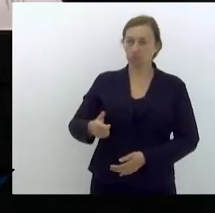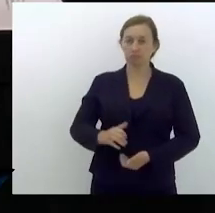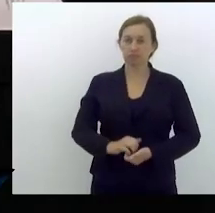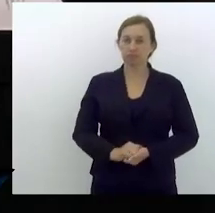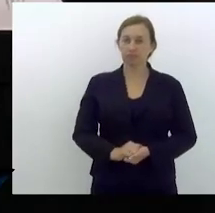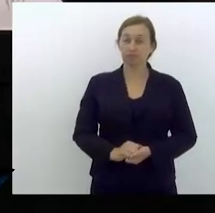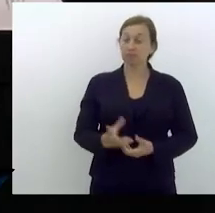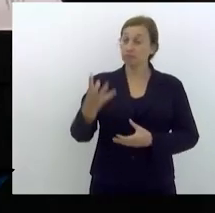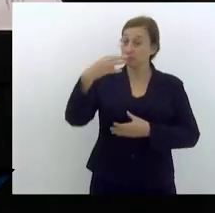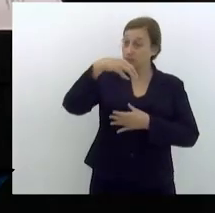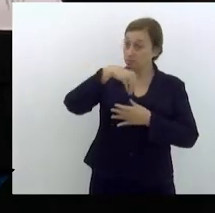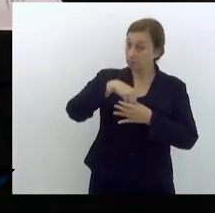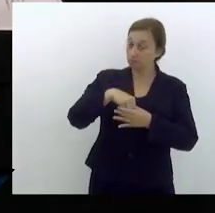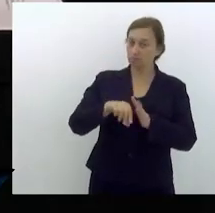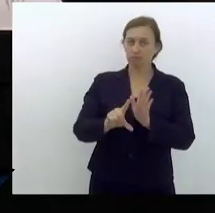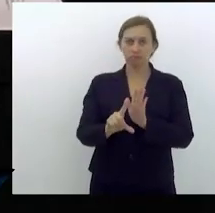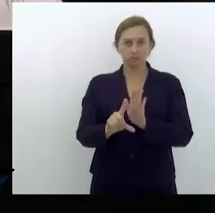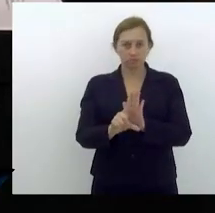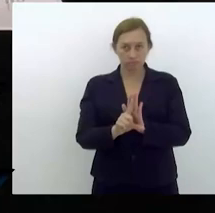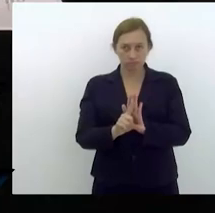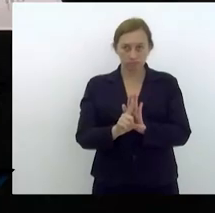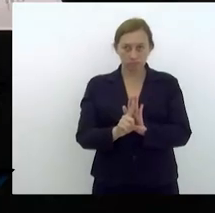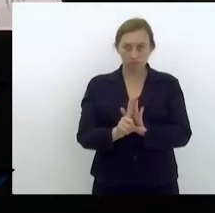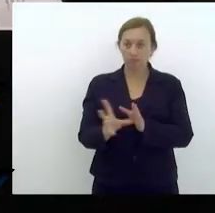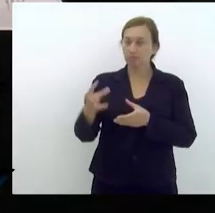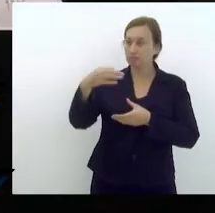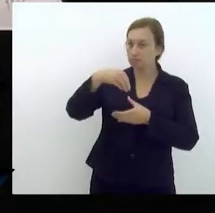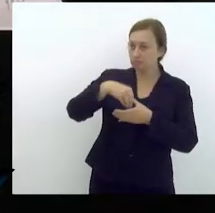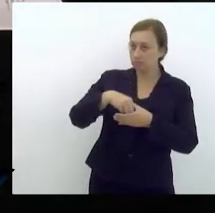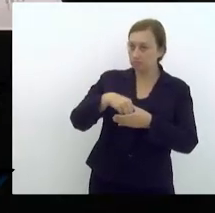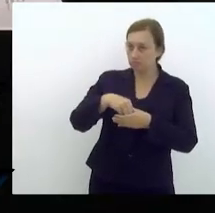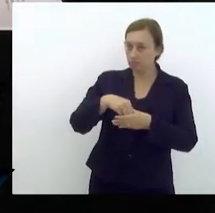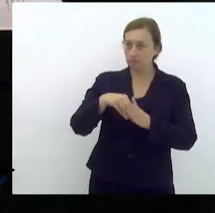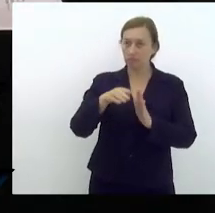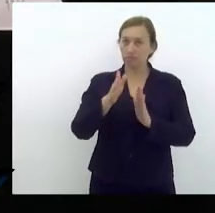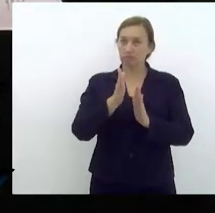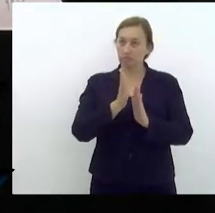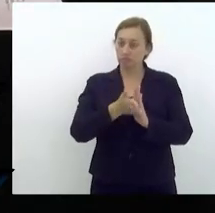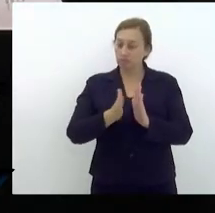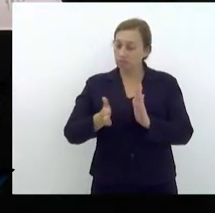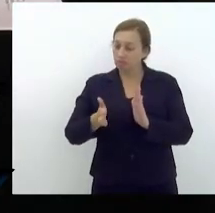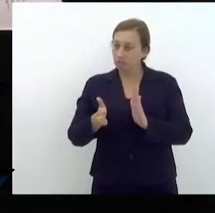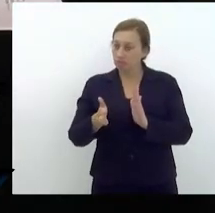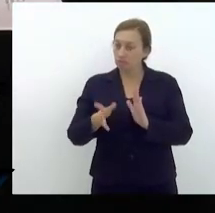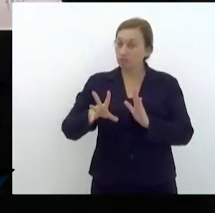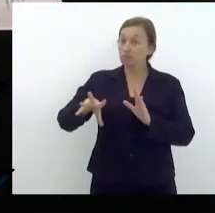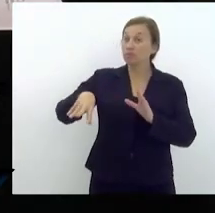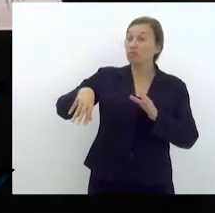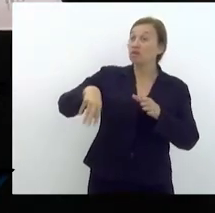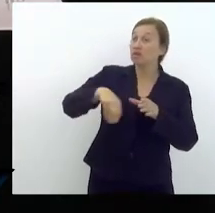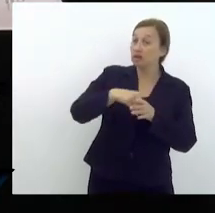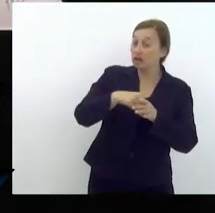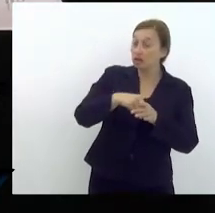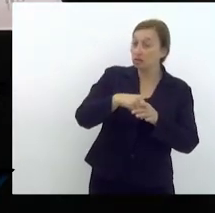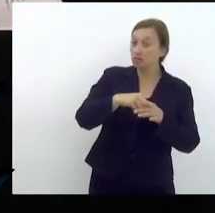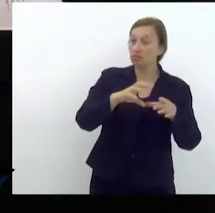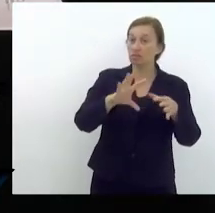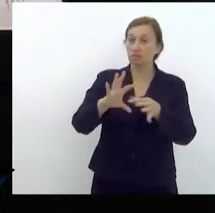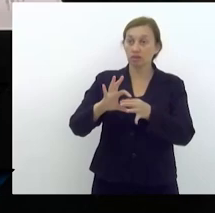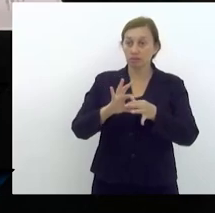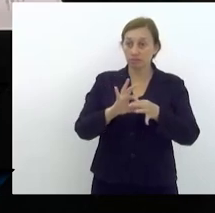dentro das leis vigentes dentro da Ordem dentro da harmonia social